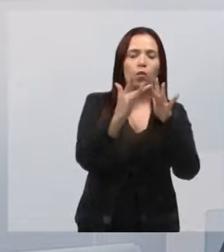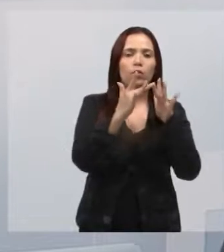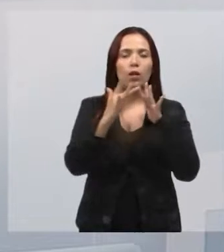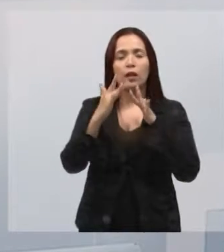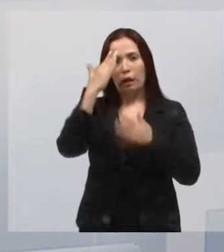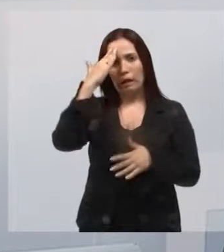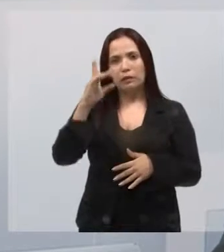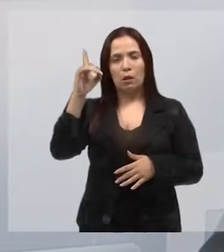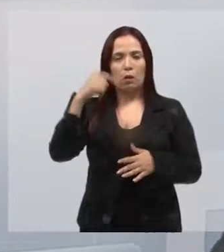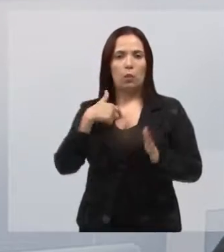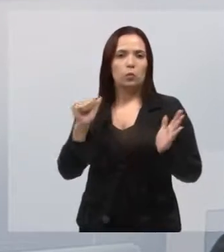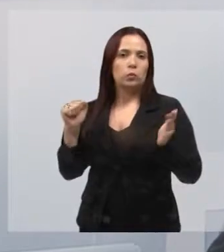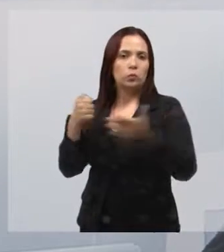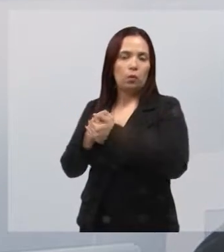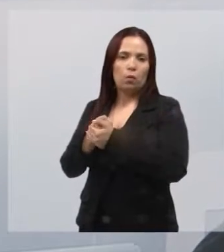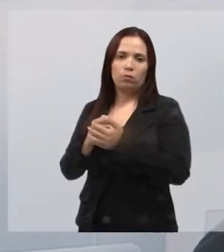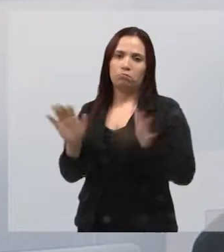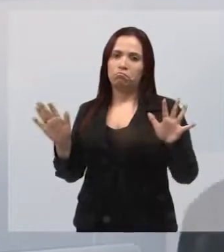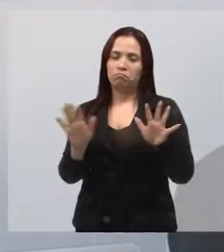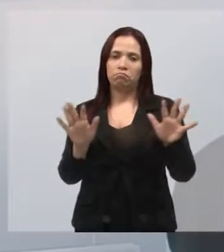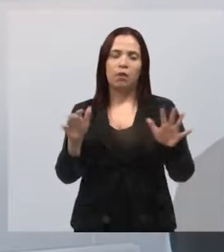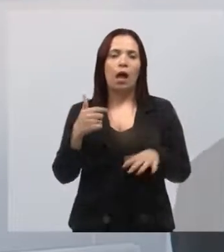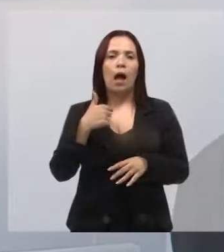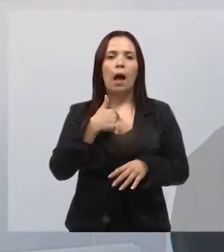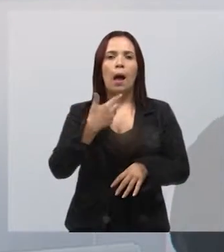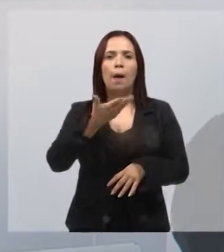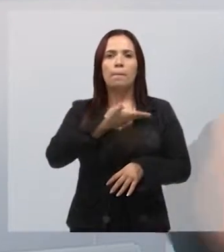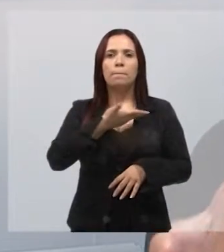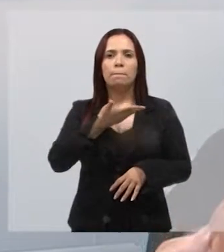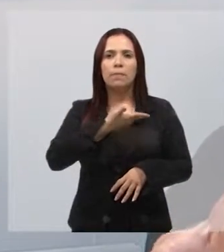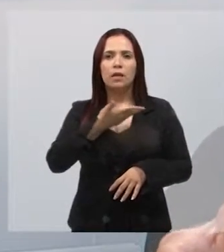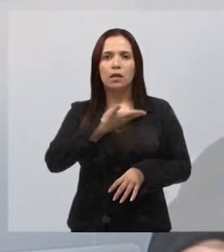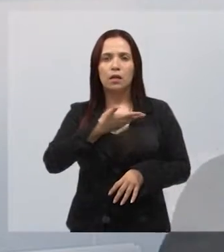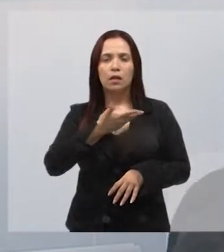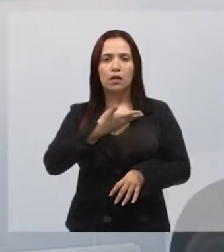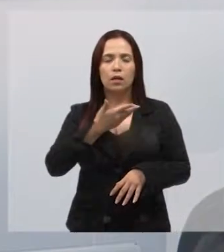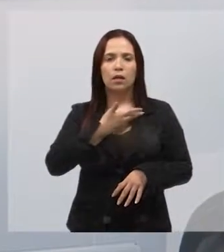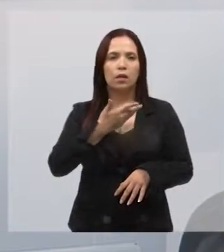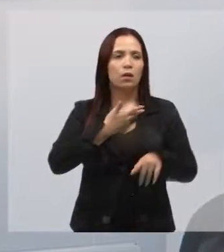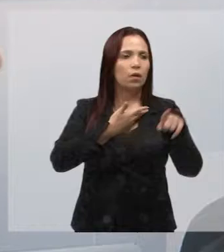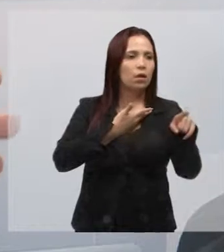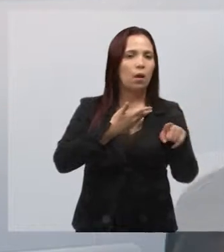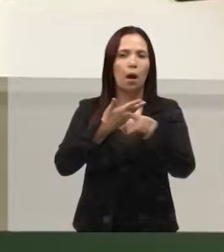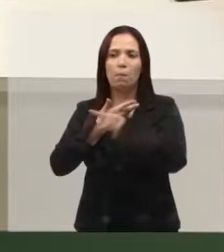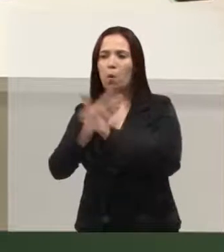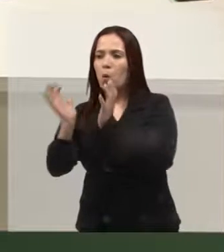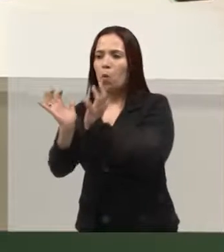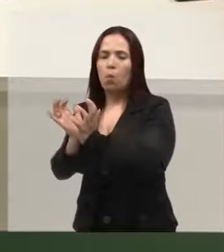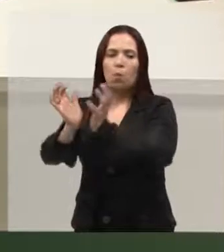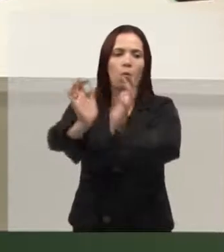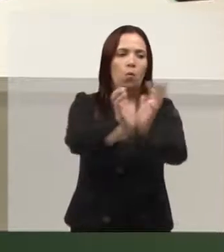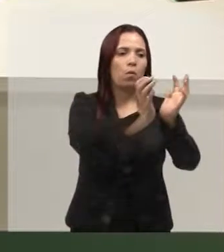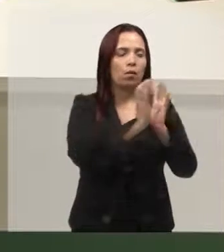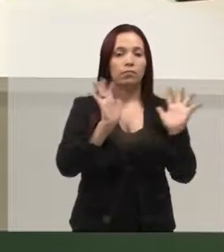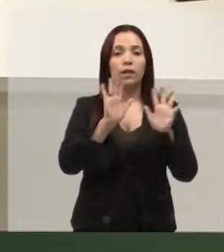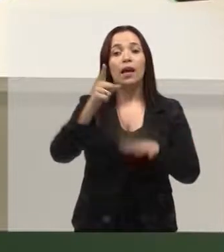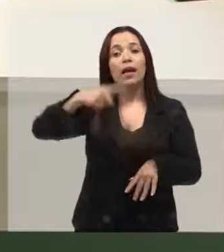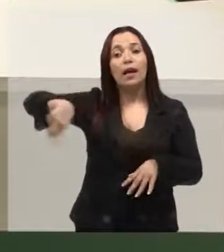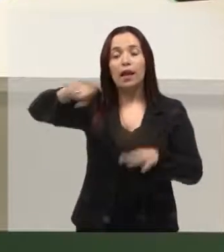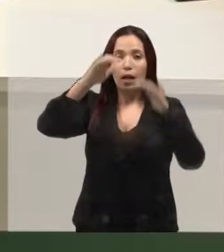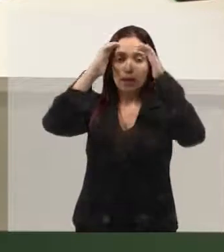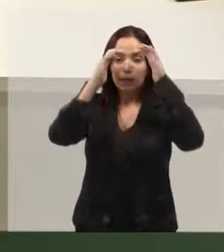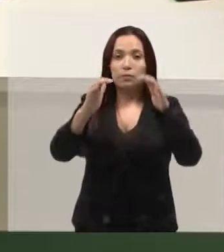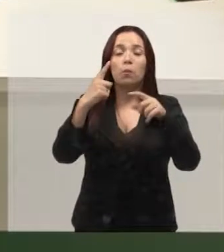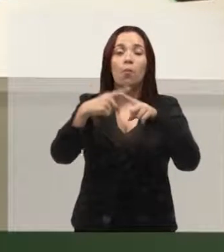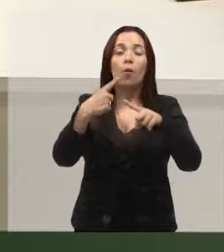Deus eu nunca me escondo, não tenho um amigo lá do lado B nem do lado C, mas eles respeitam porque sabem que a gente está